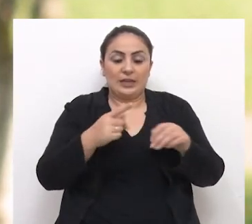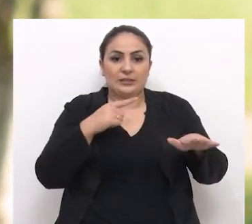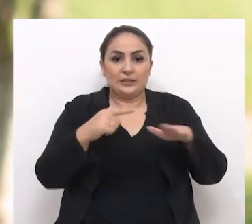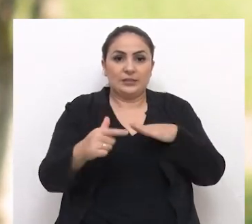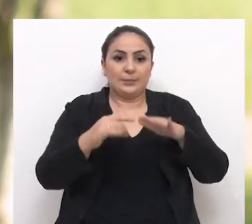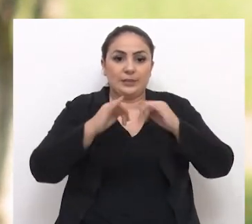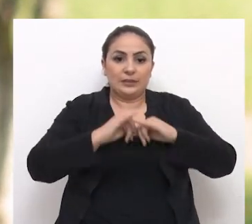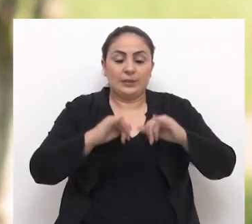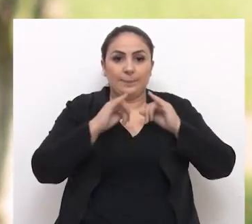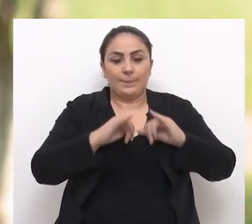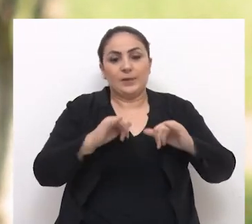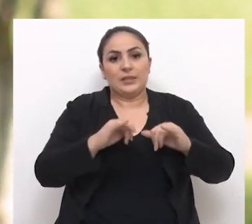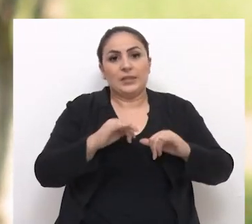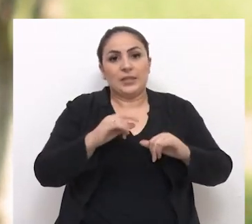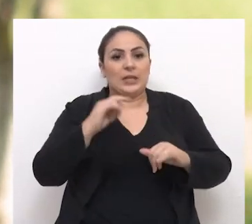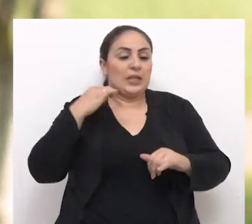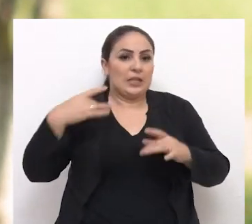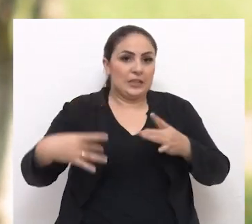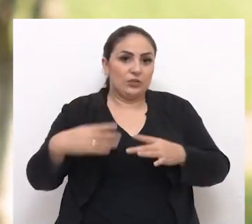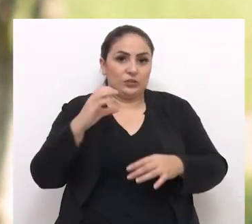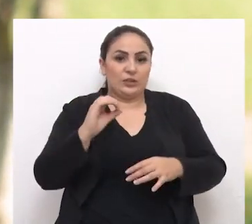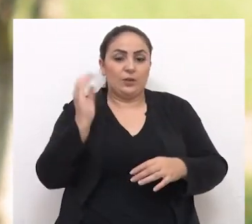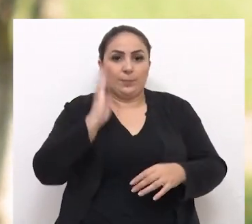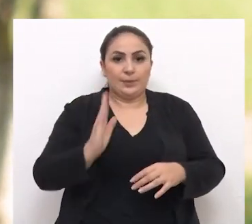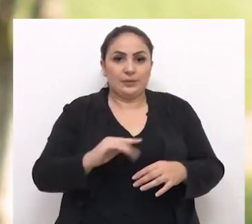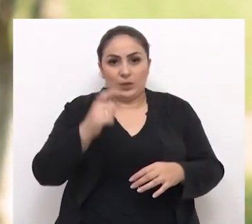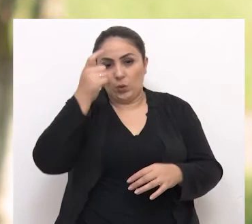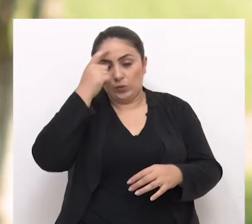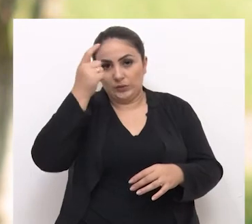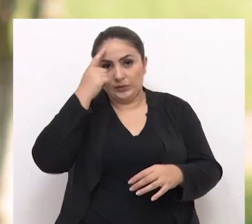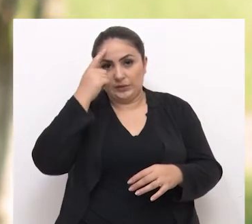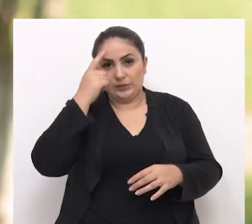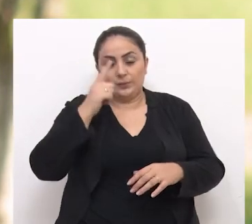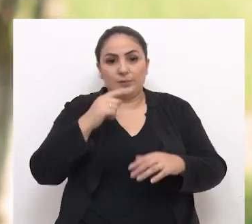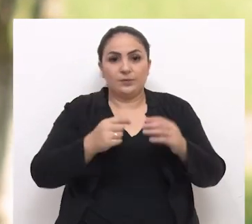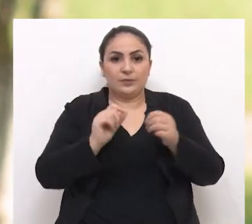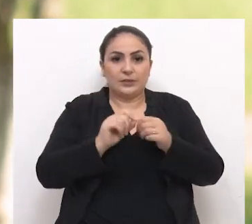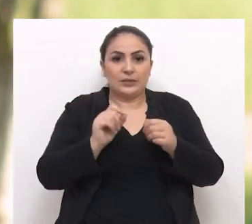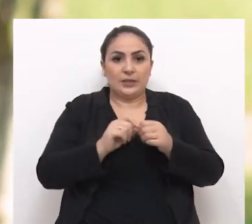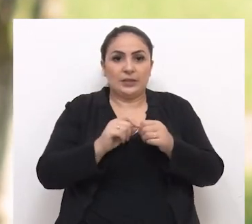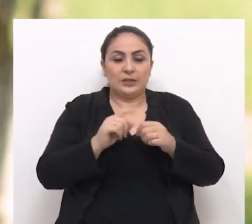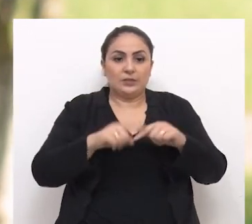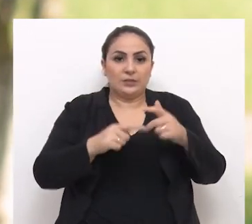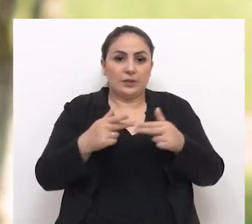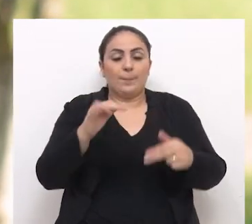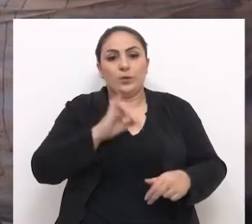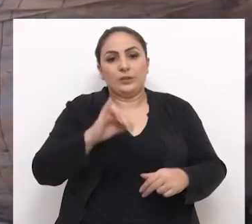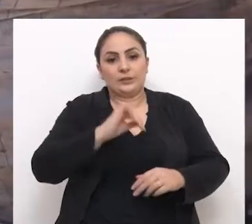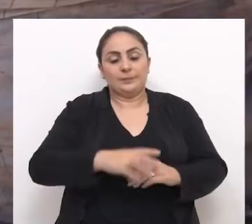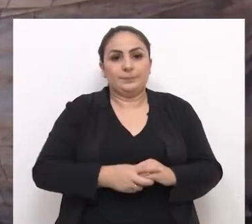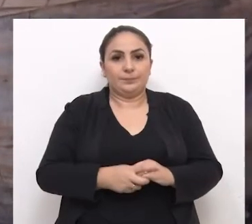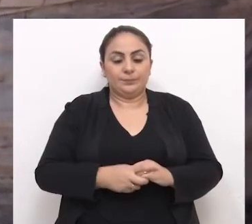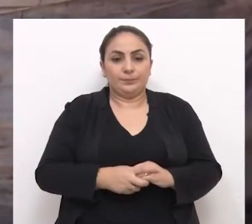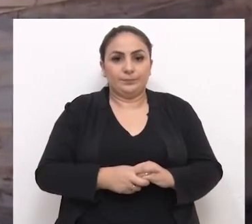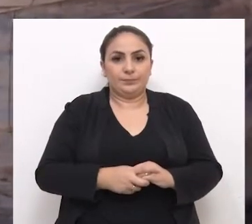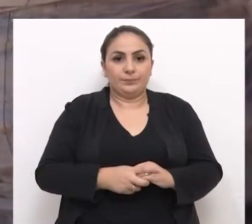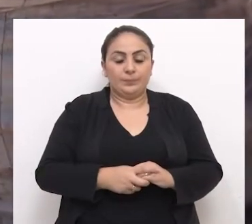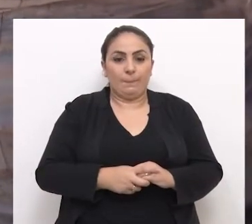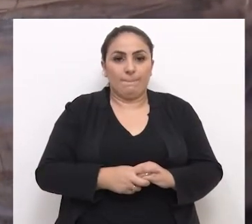parte desta semana de campanha do Lixo Zero Brasil na conscientização e na promoção do resíduo é fundamental.